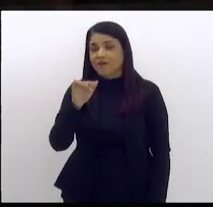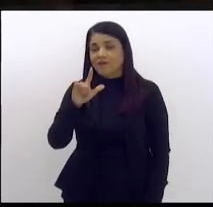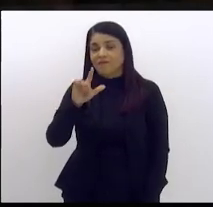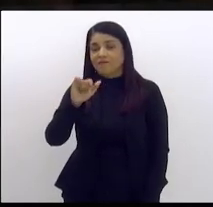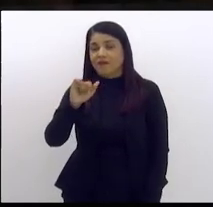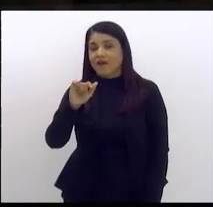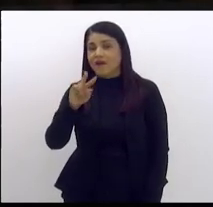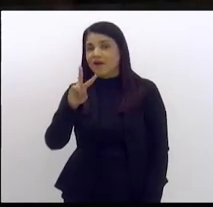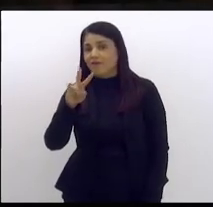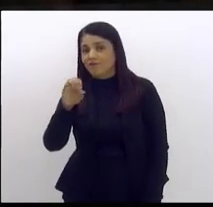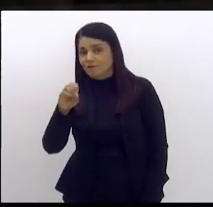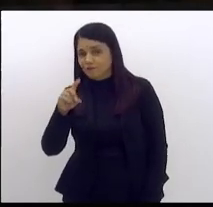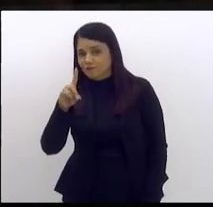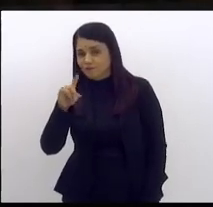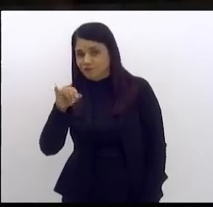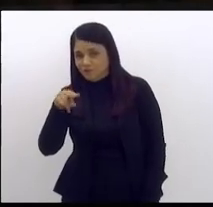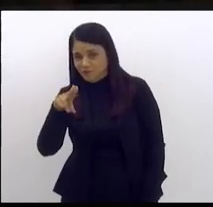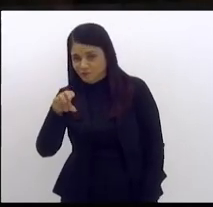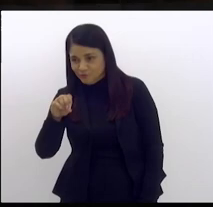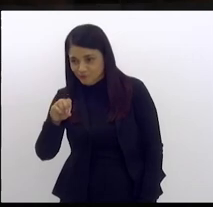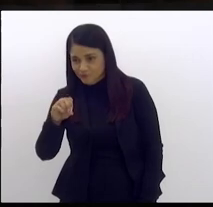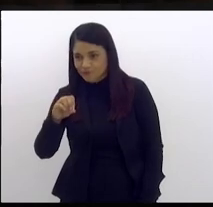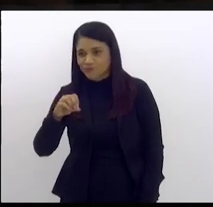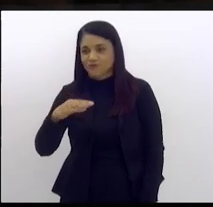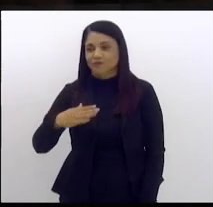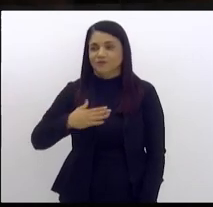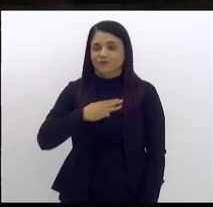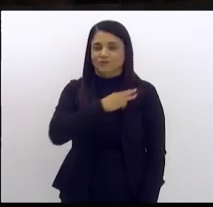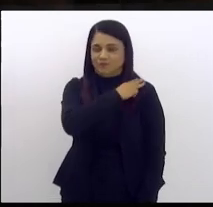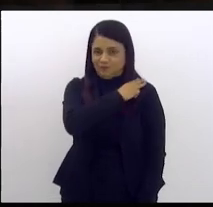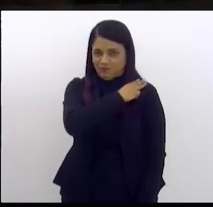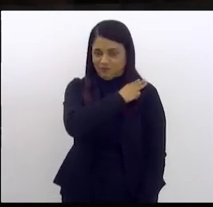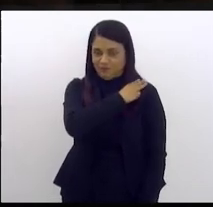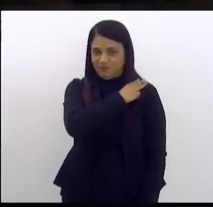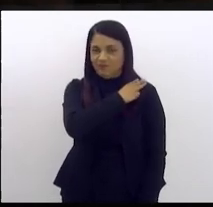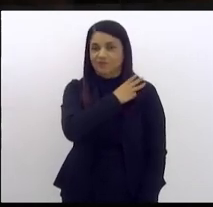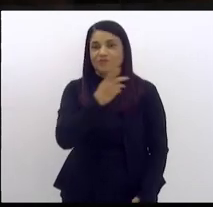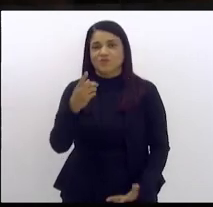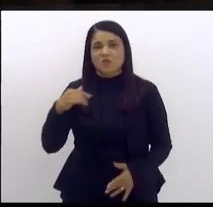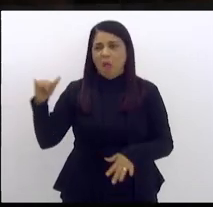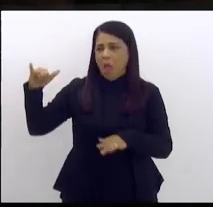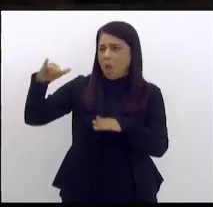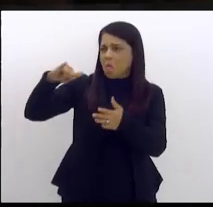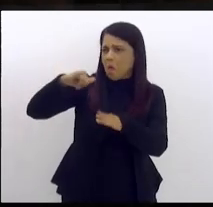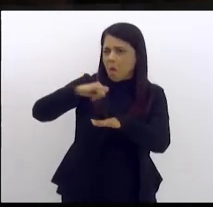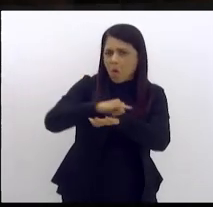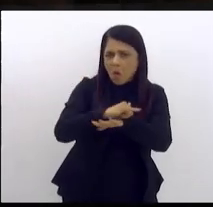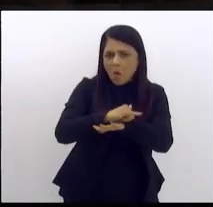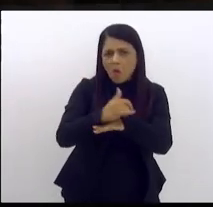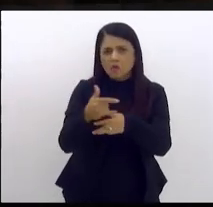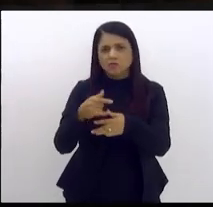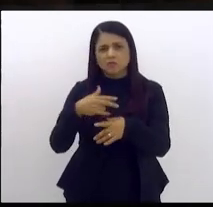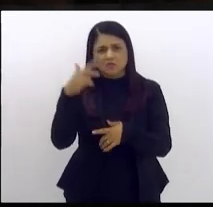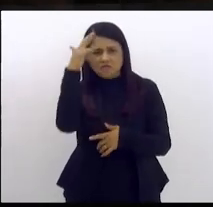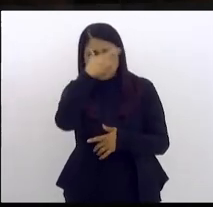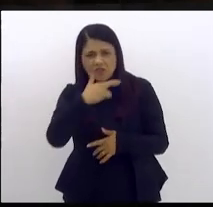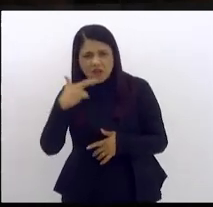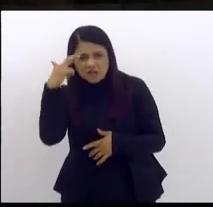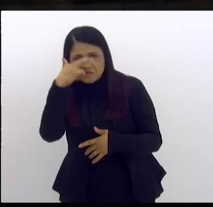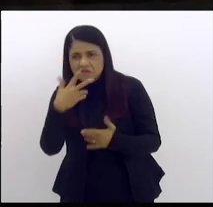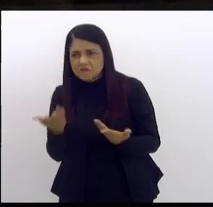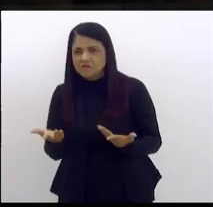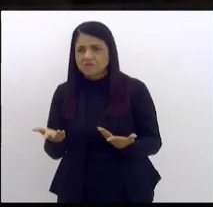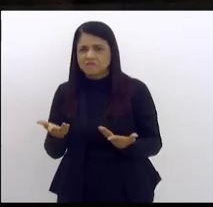Dino tá fazendo Ah botei aqui né nos aeroportos né nos aeroporto vocês